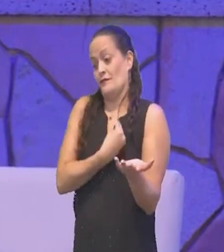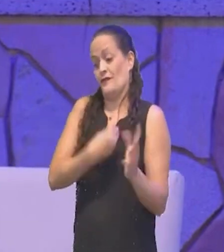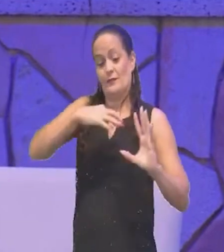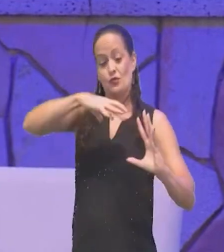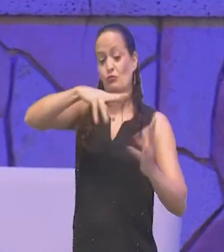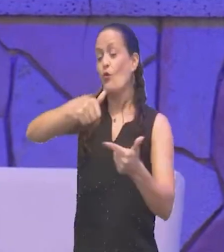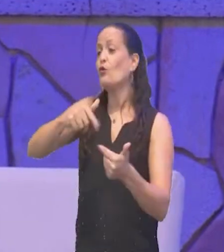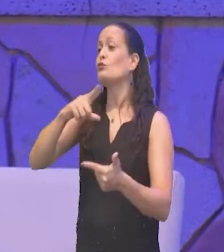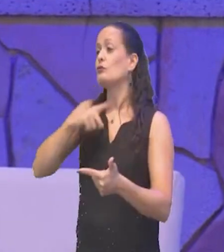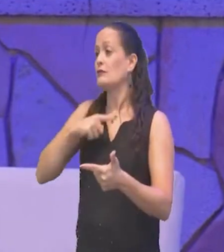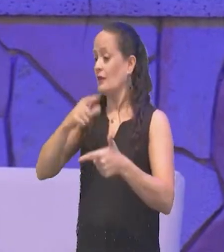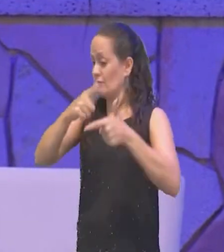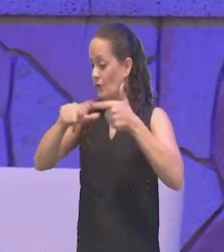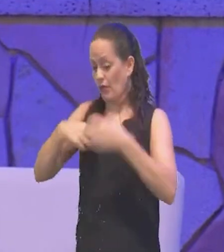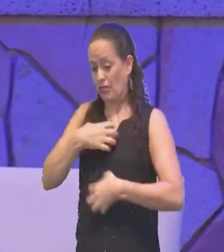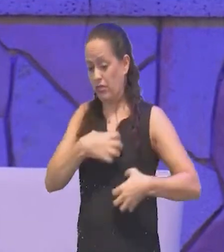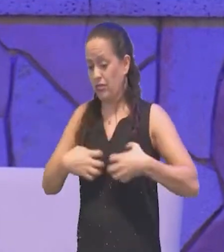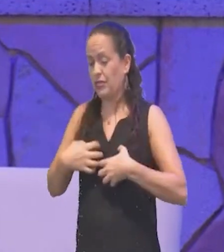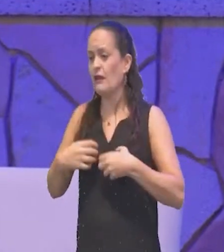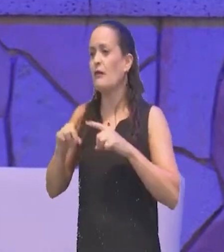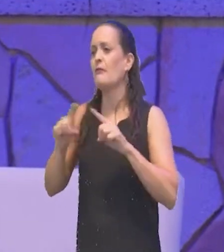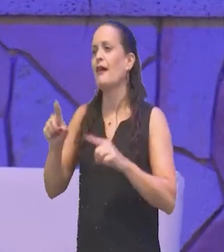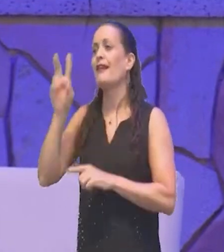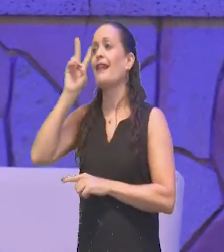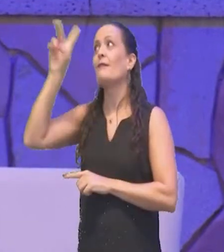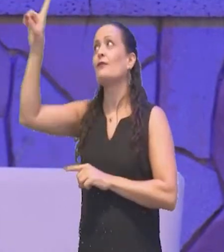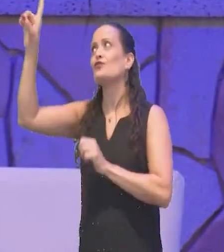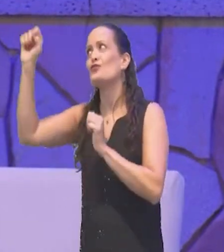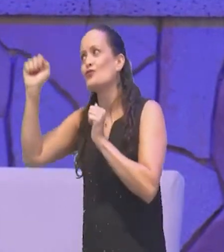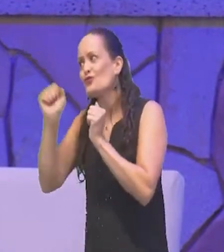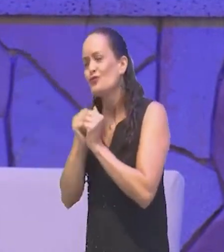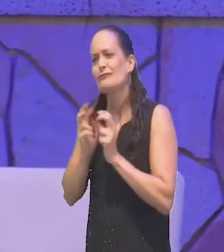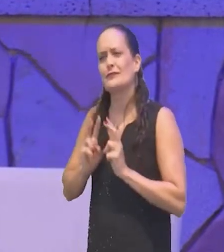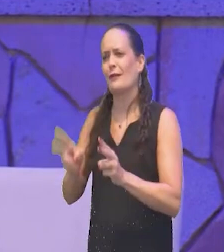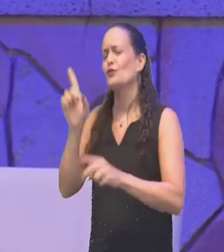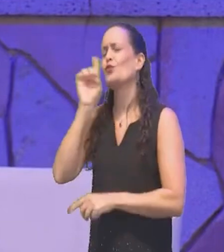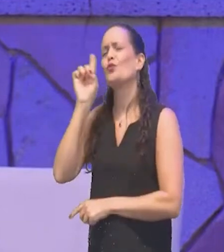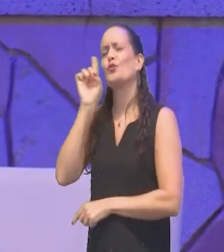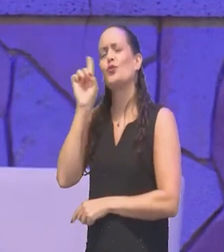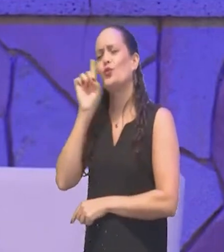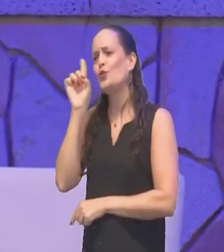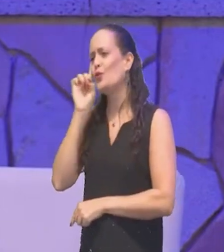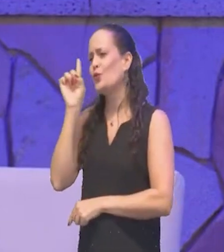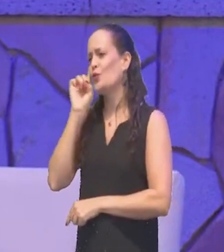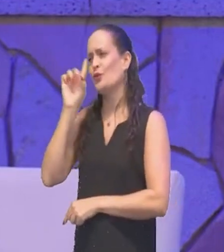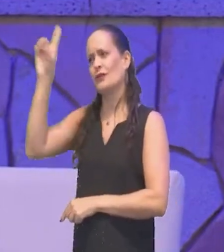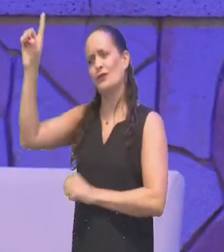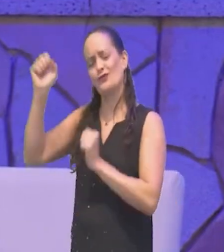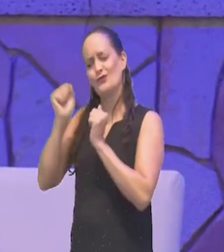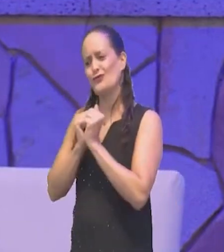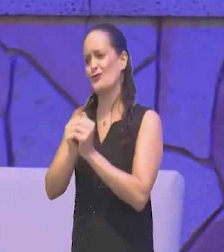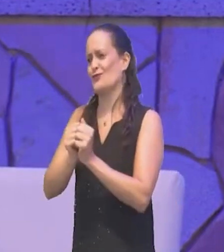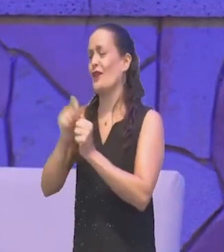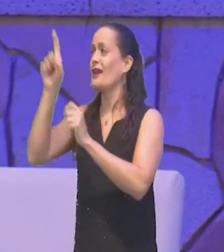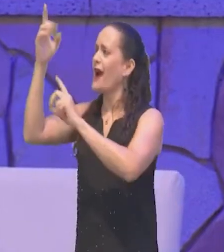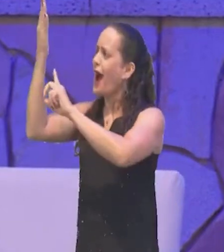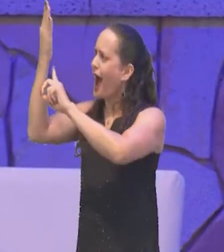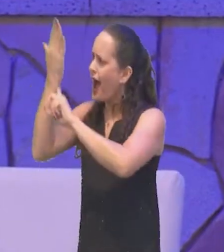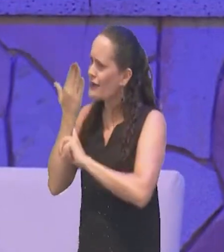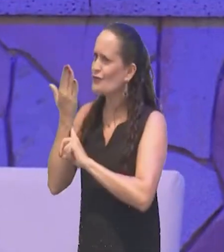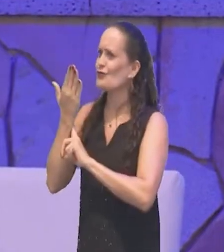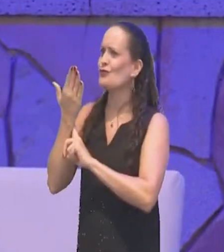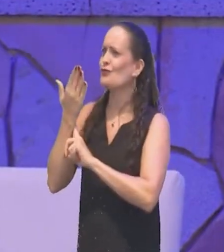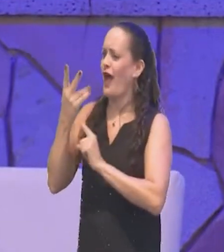aflições, mas o Senhor está conosco todos os dias, todos os dias. E Ele nos ajuda a enfrentarmos